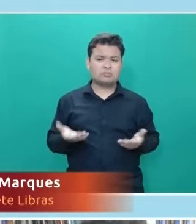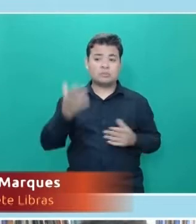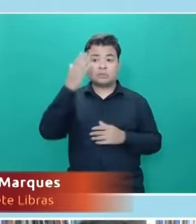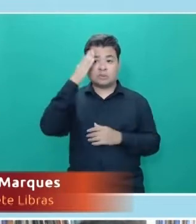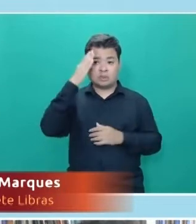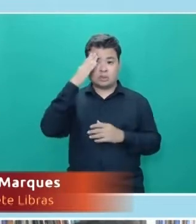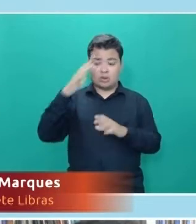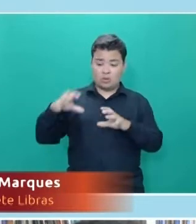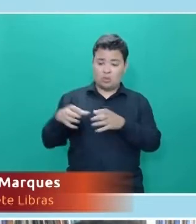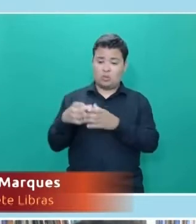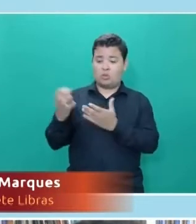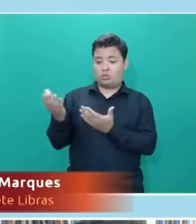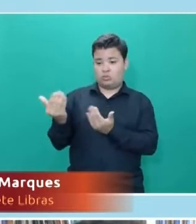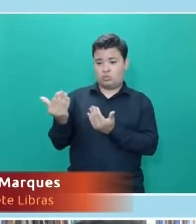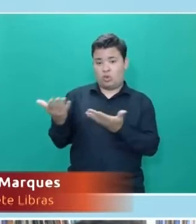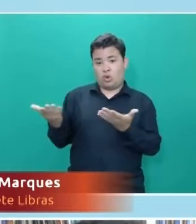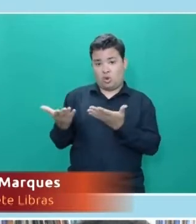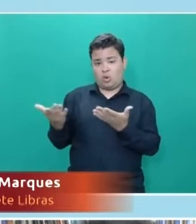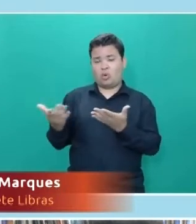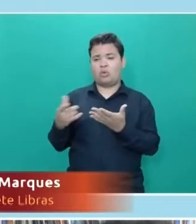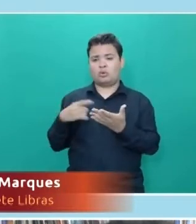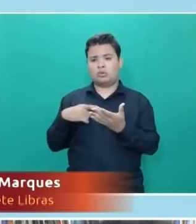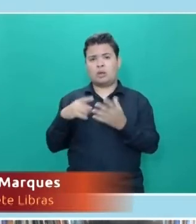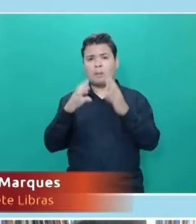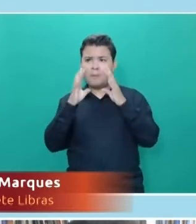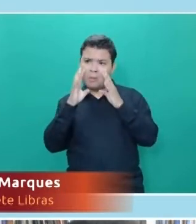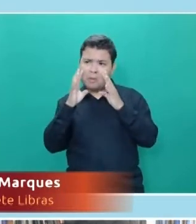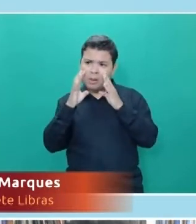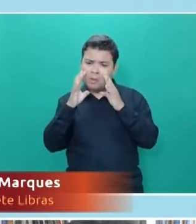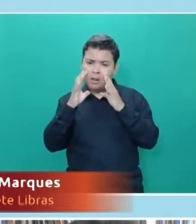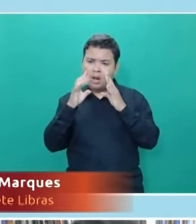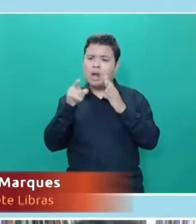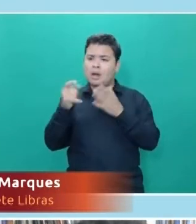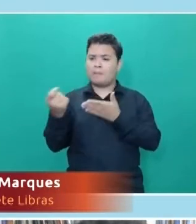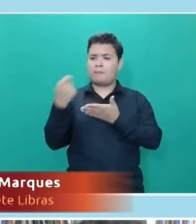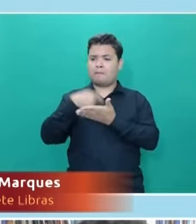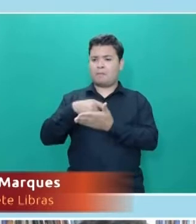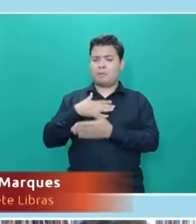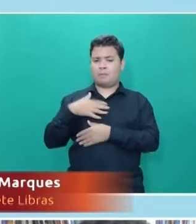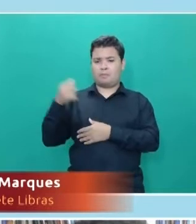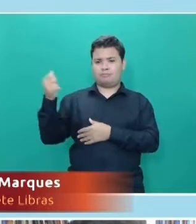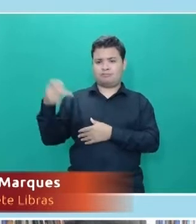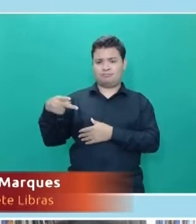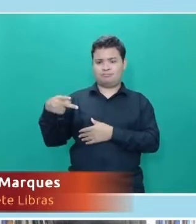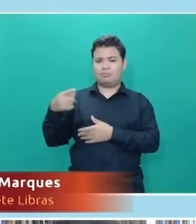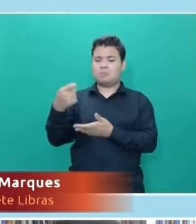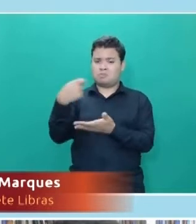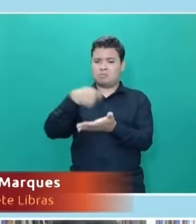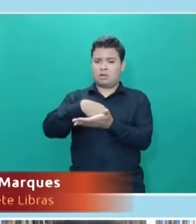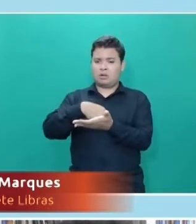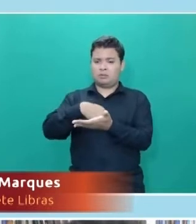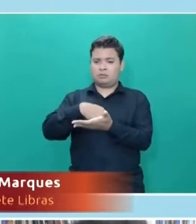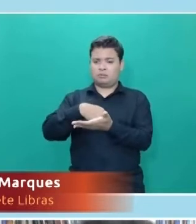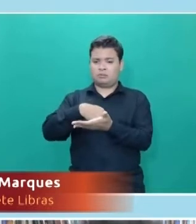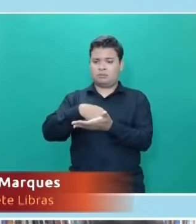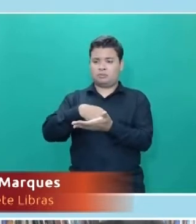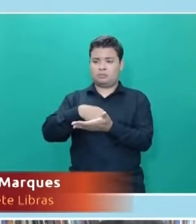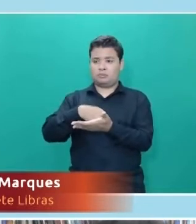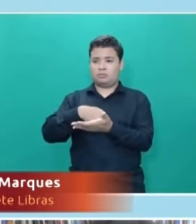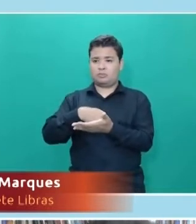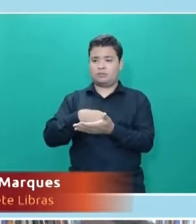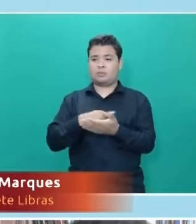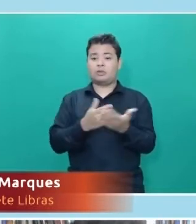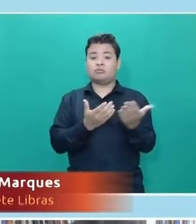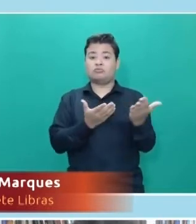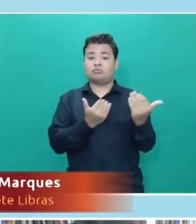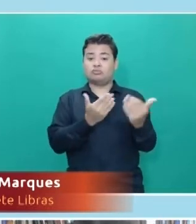que está nos ouvindo, em tese, ela paga a minha aposentadoria. E a minha aposentadoria, então, foi paga pelos jovens que, em